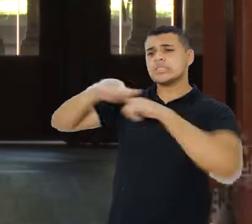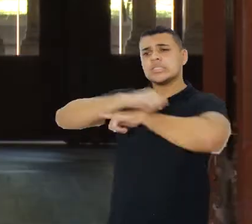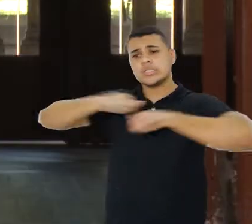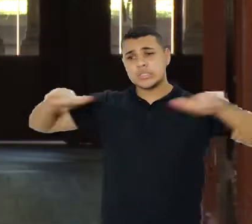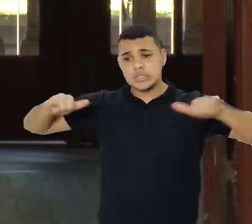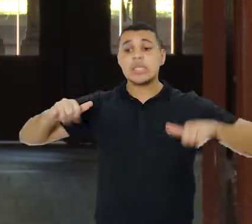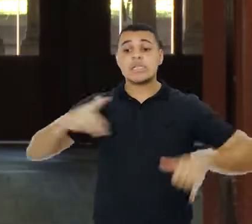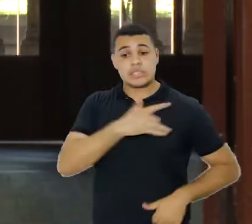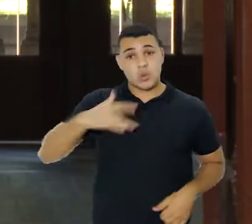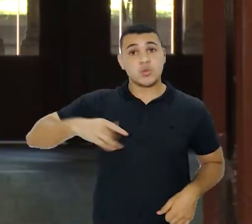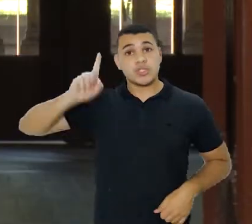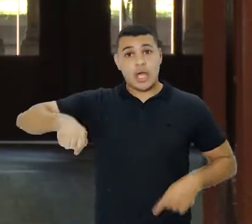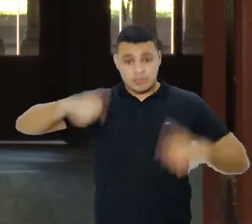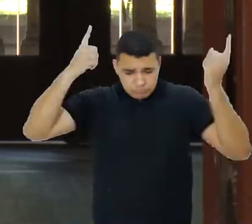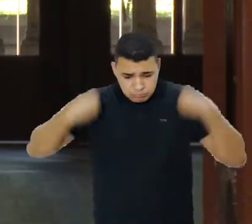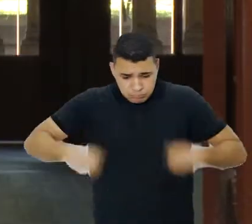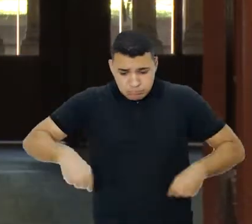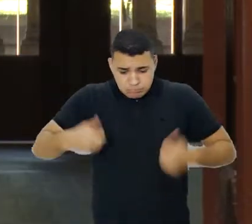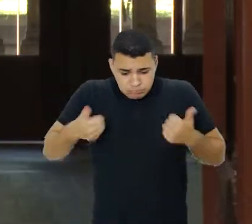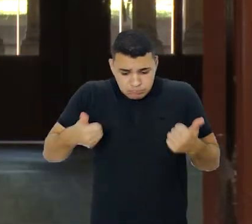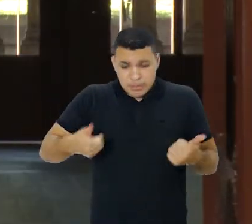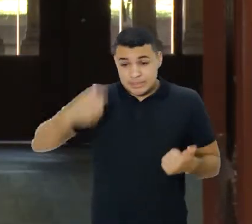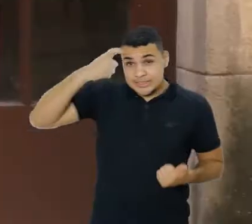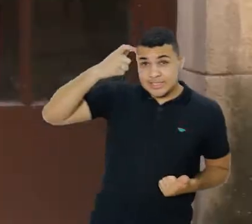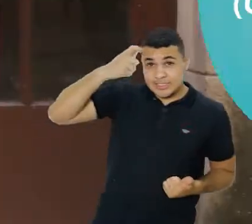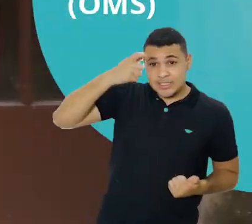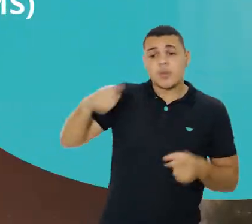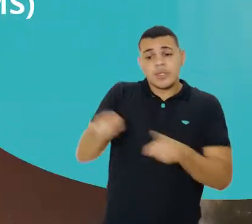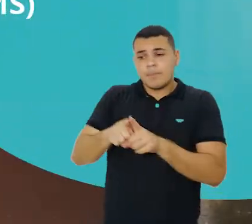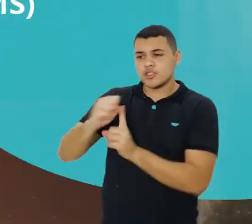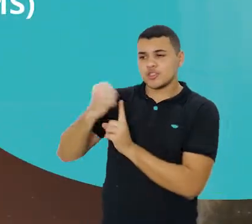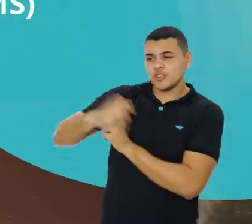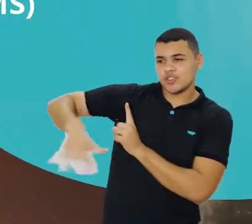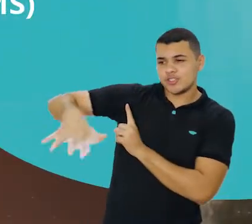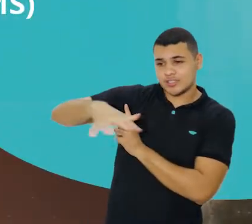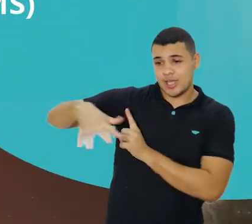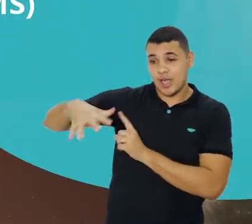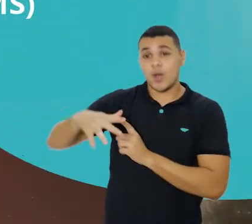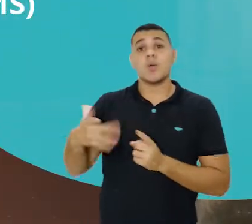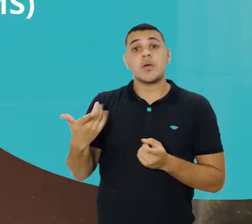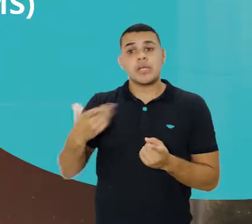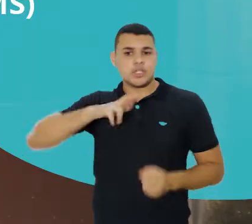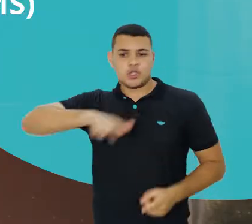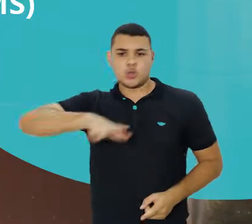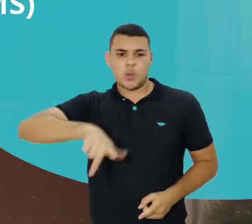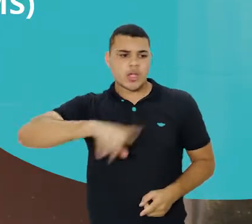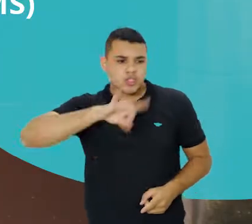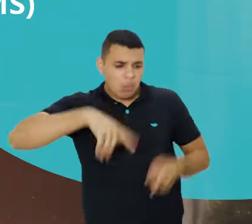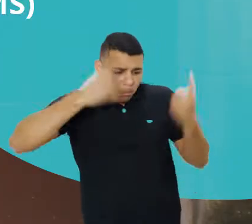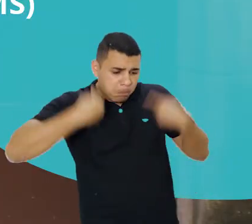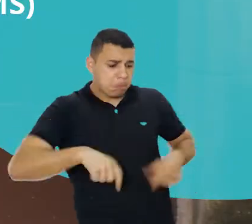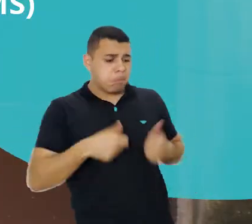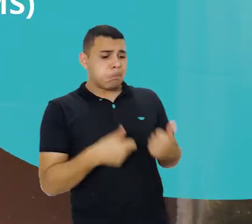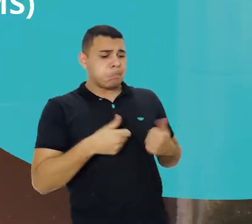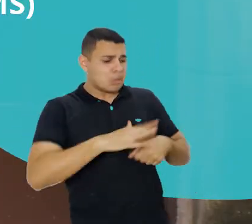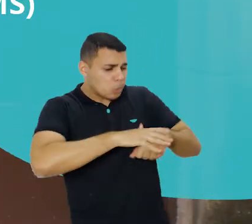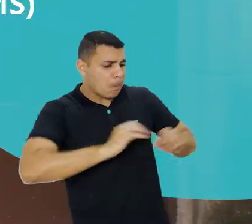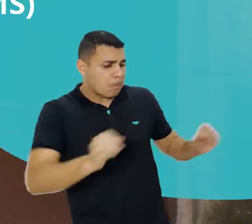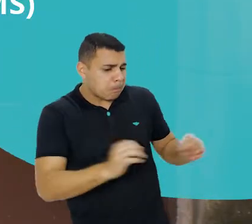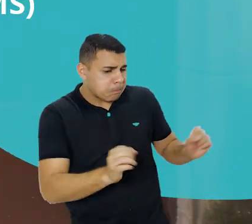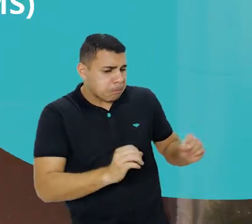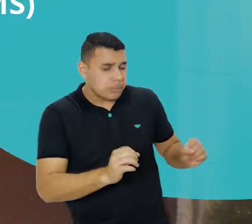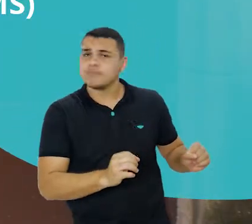que diz que saúde é o estado de completo bem-estar físico, mental e social e não somente a ausência de doença